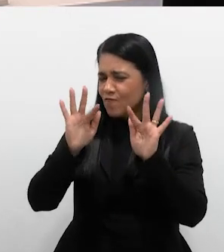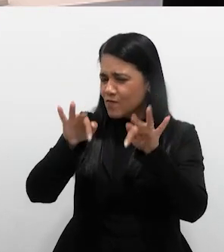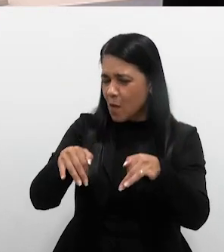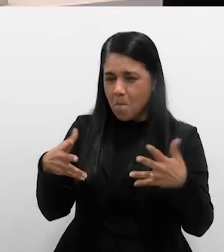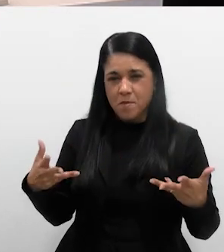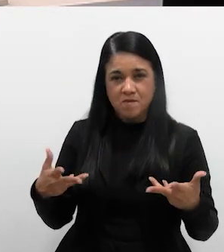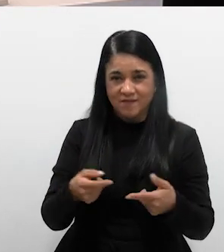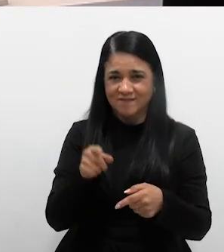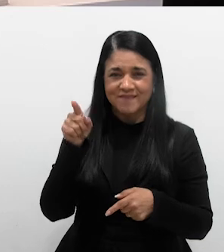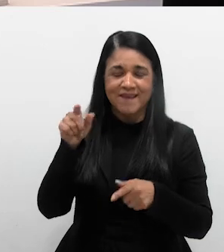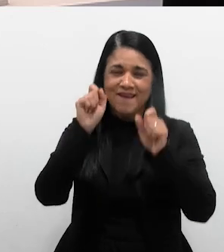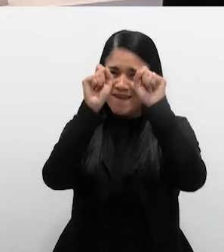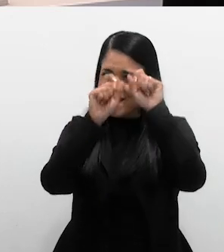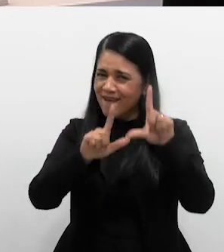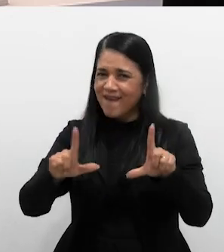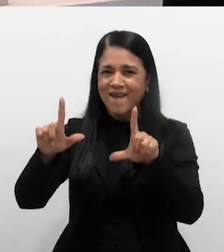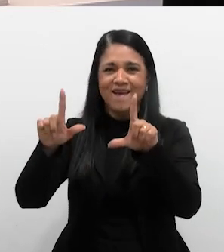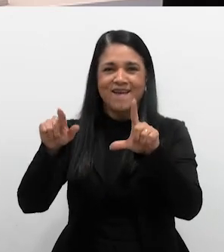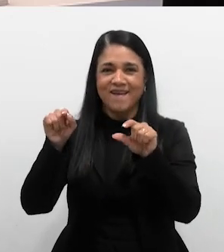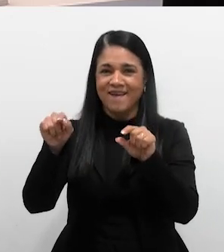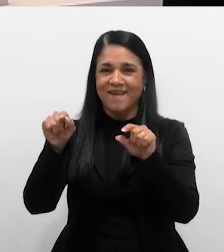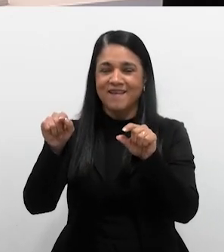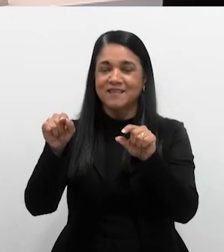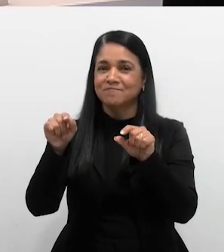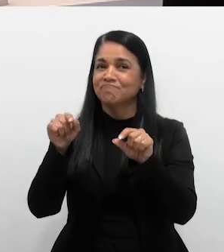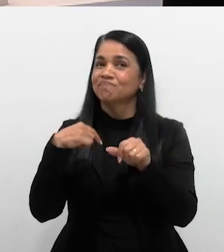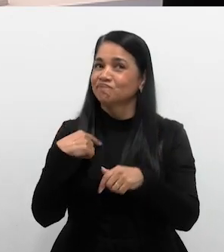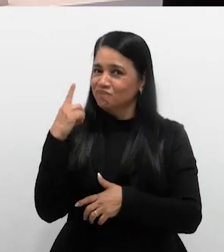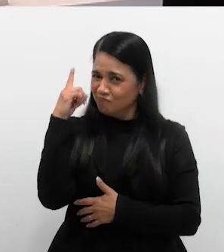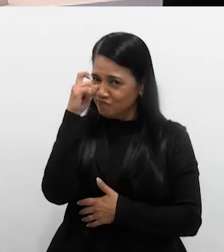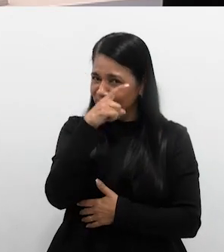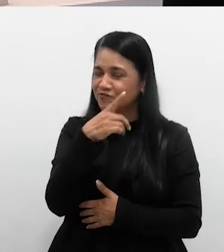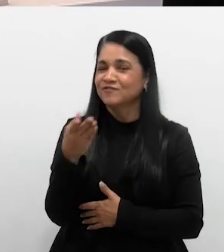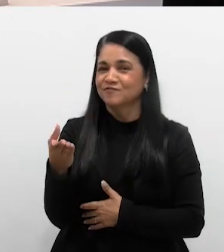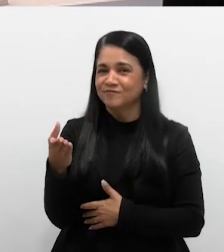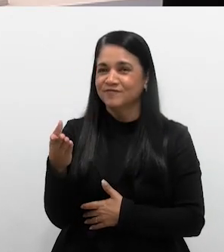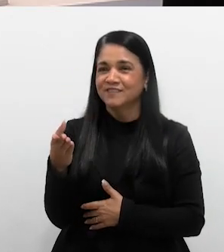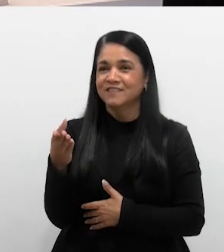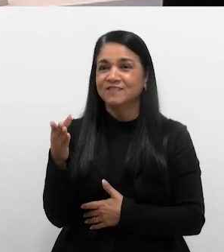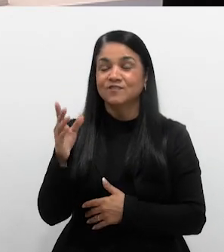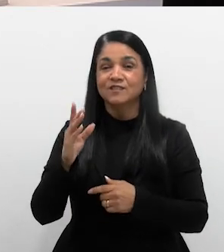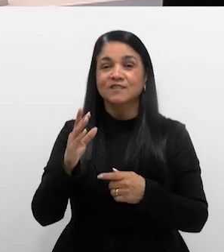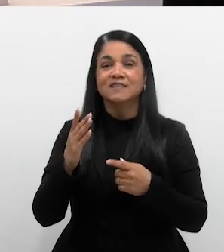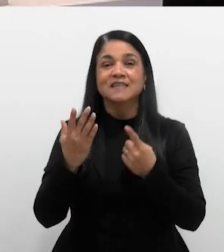final ficou maravilhoso. Foi Né? Isso aí aí vai ser complicado.